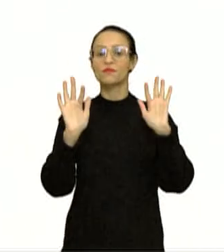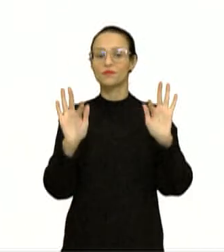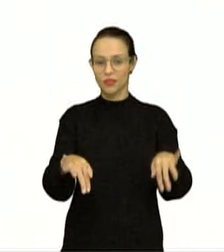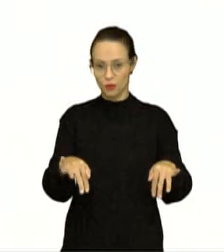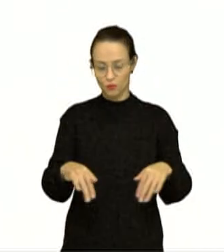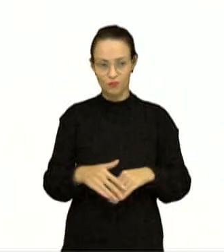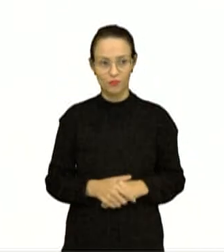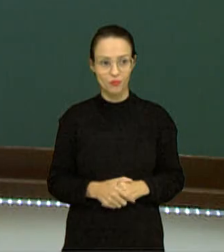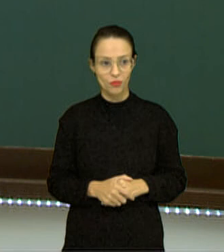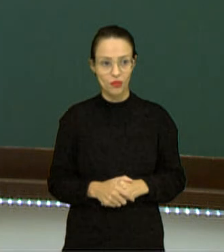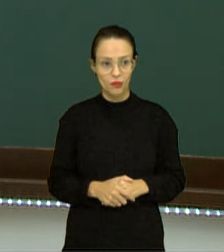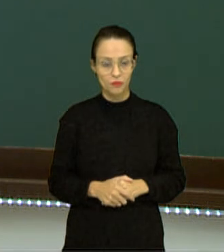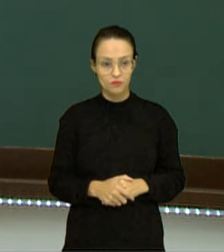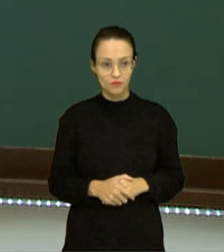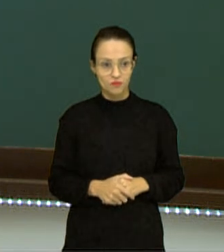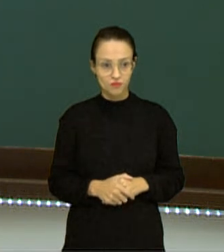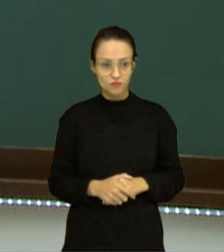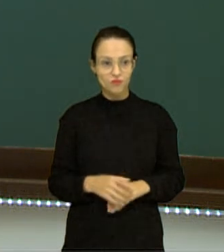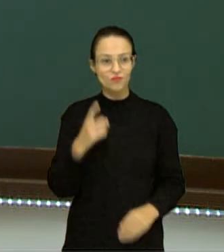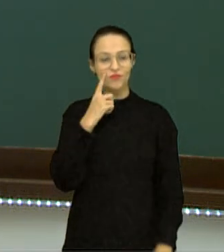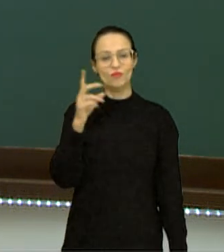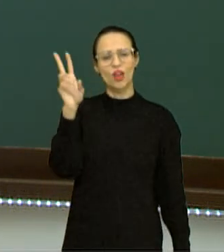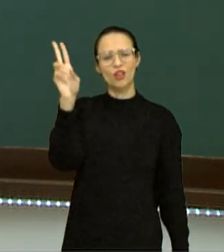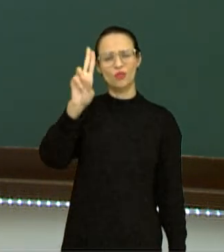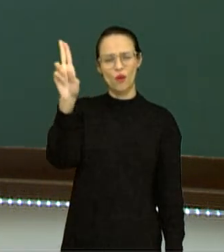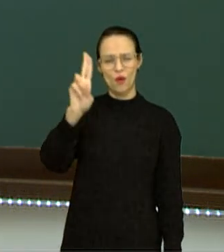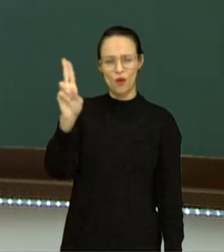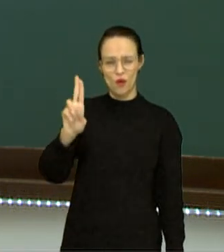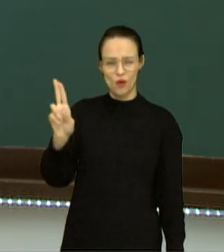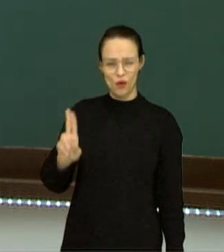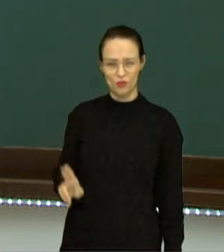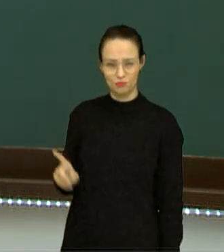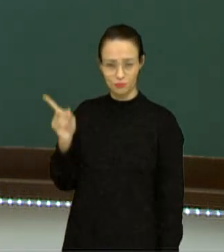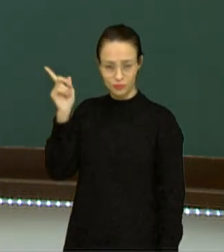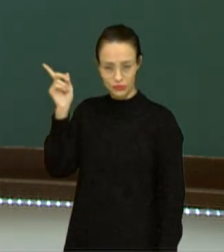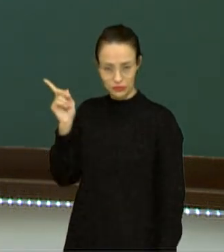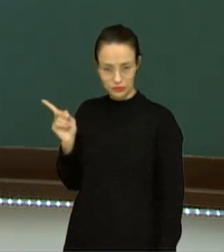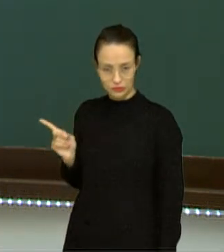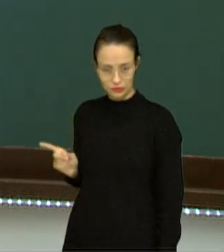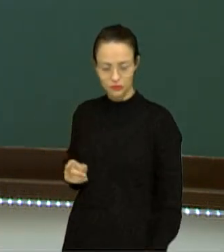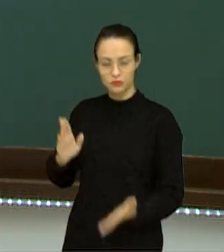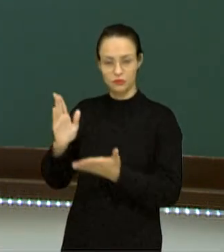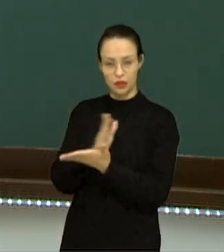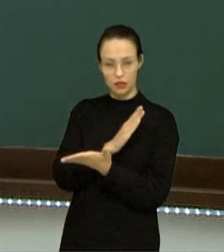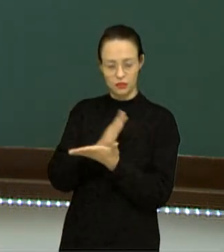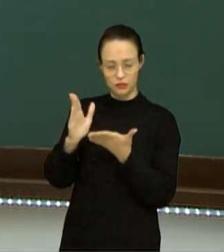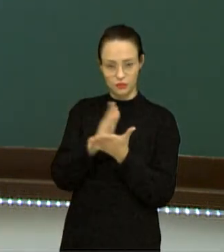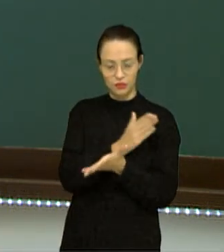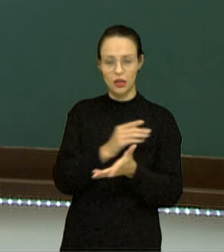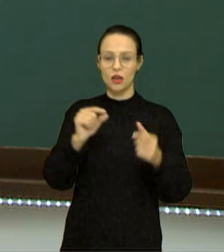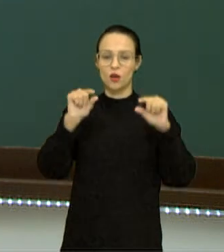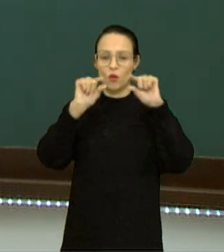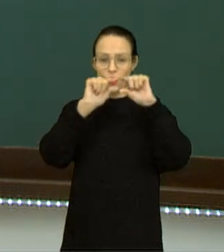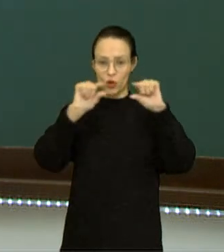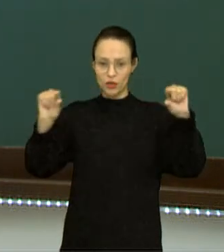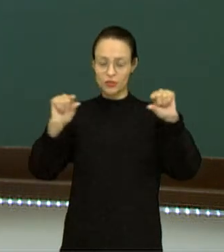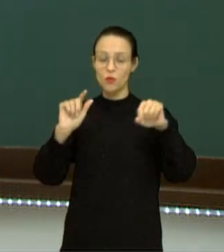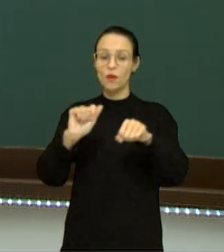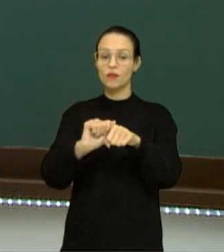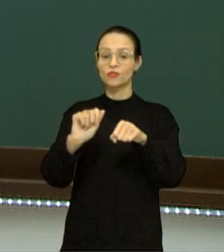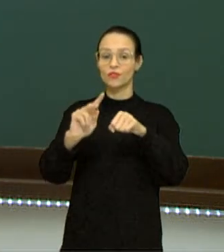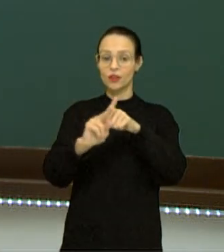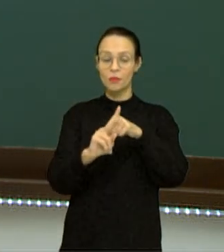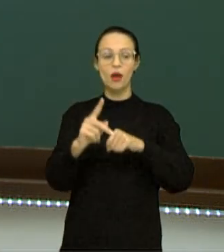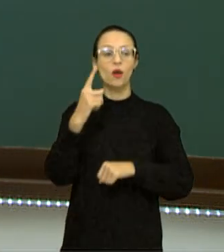só, através dessa nomenclatura, desses nomes que temos para classificar as orações adverbiais,